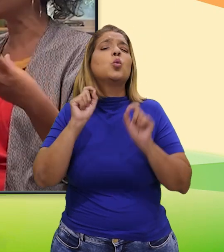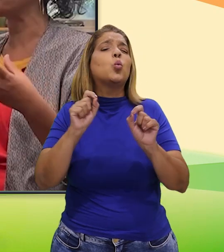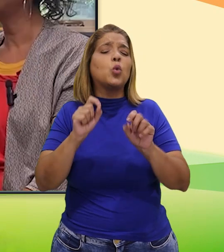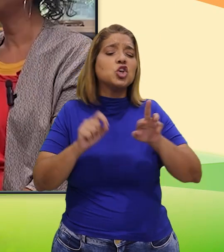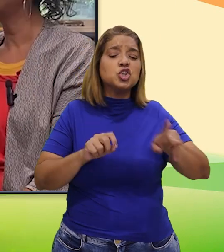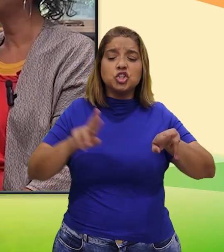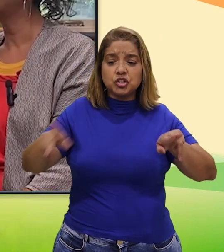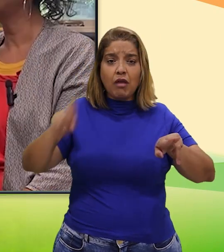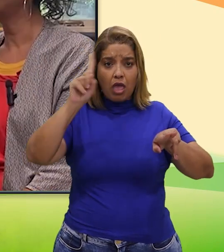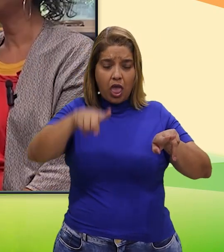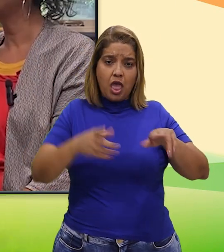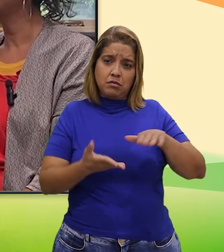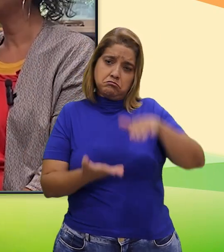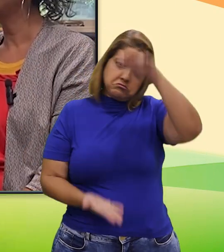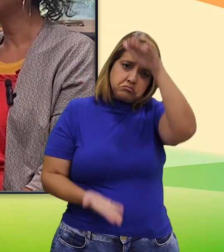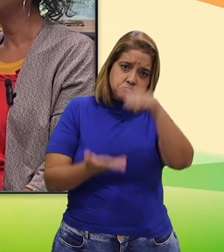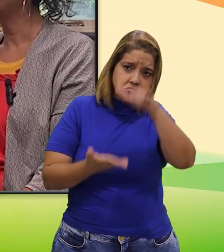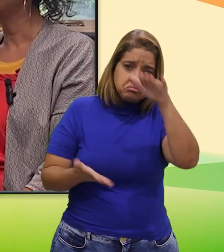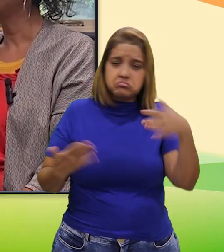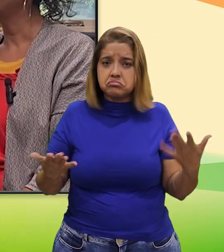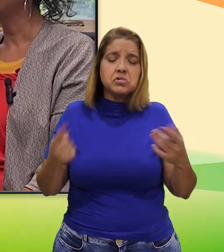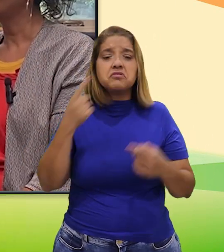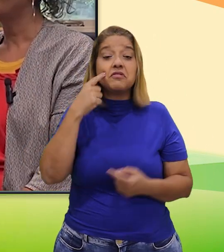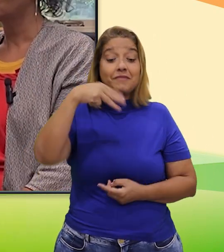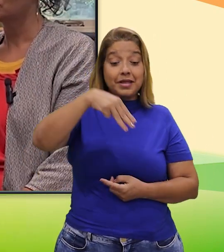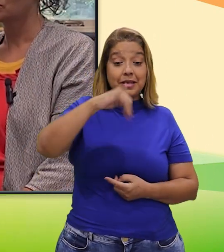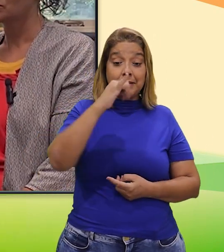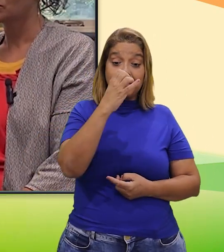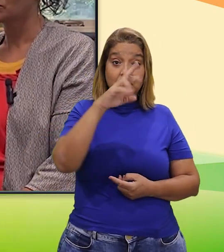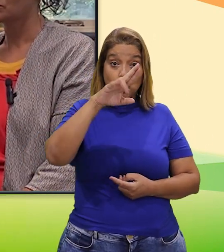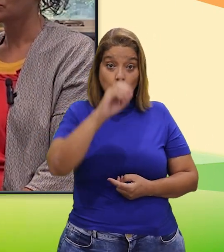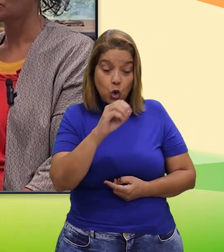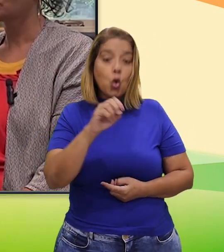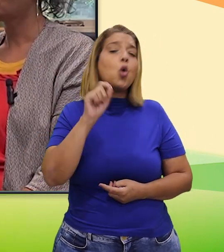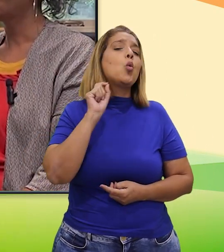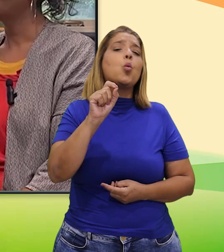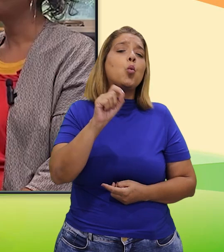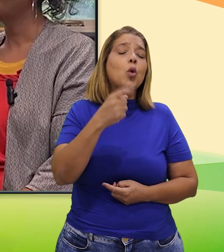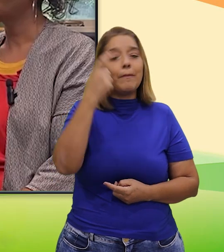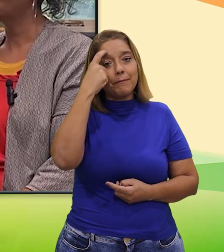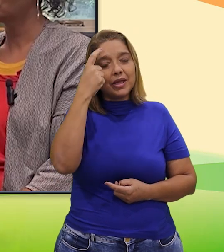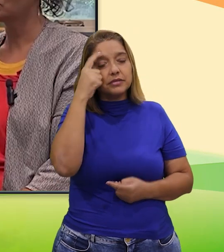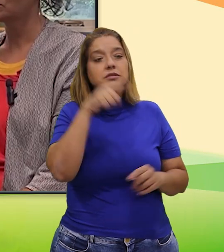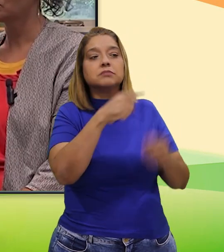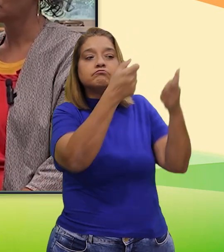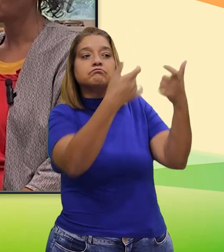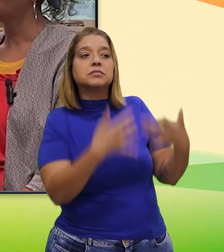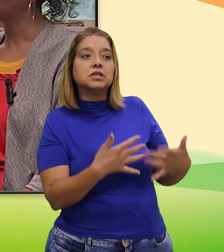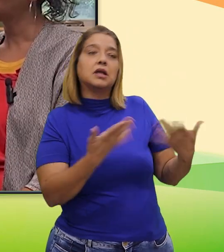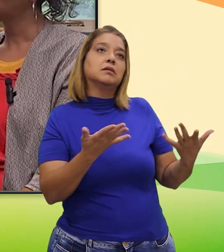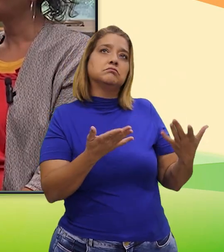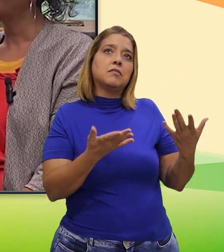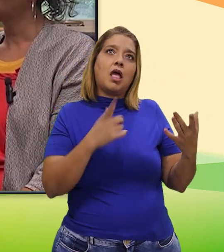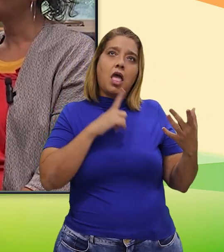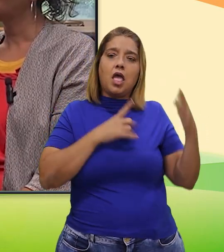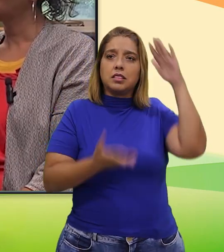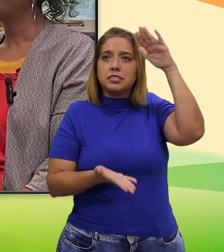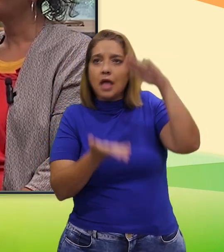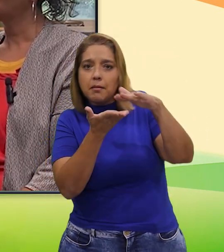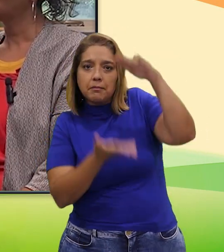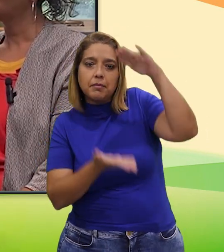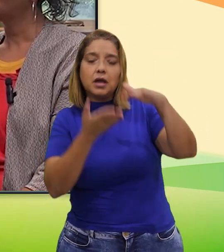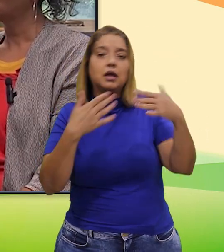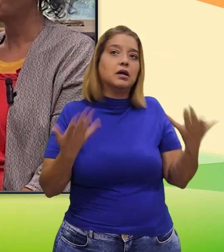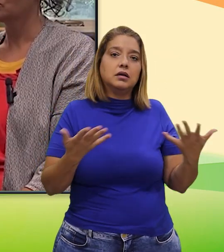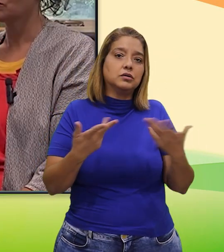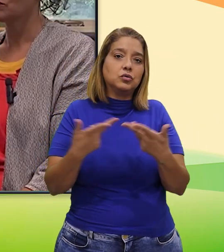essa diferença? É o tamanho. Então você tem o microplástico, vamos fazer uma analogia, seria